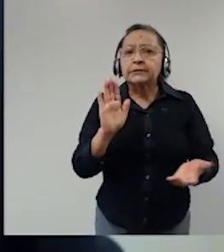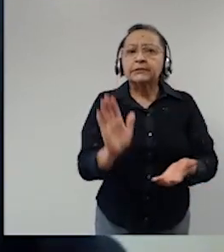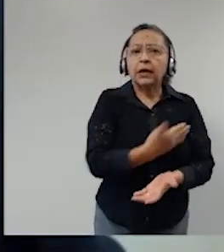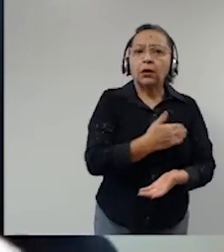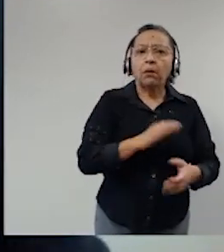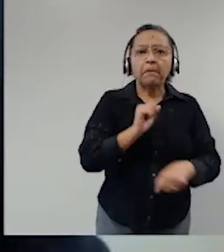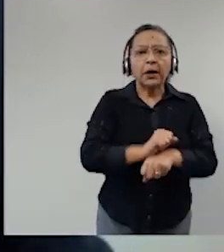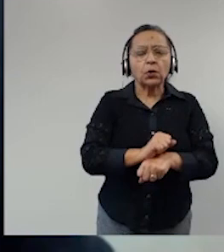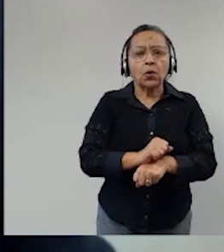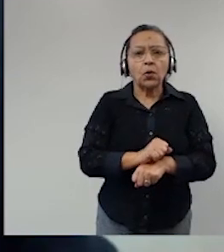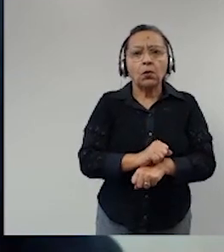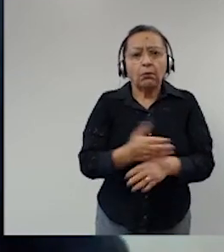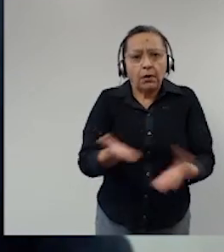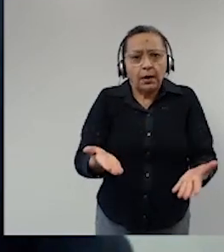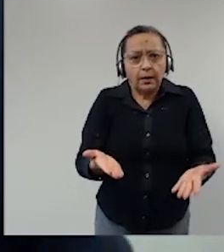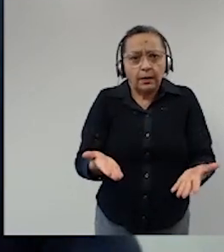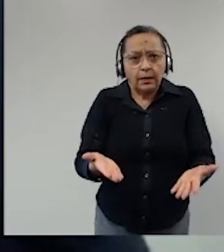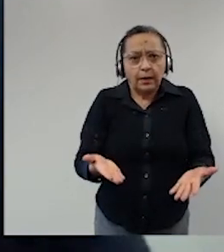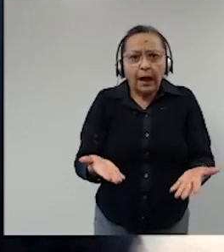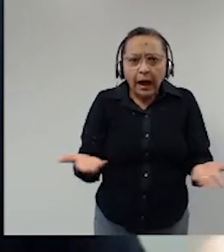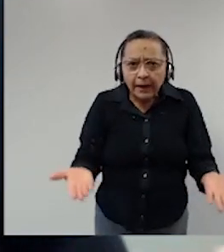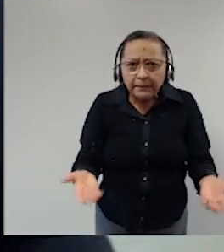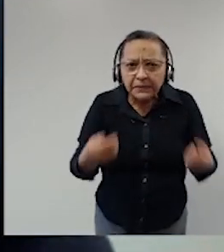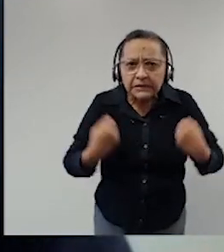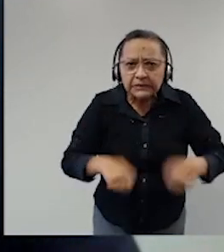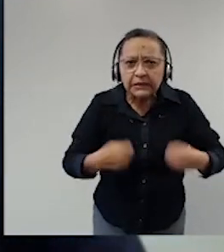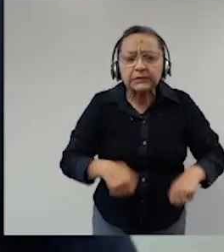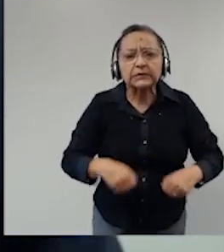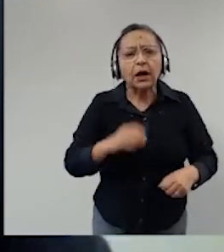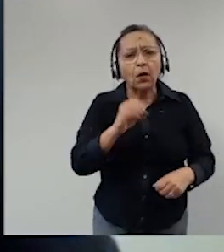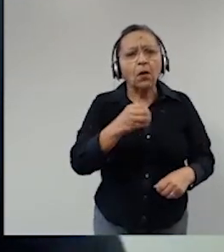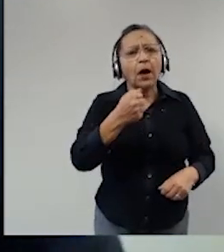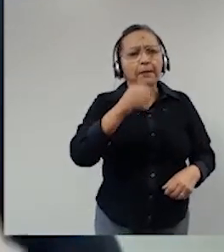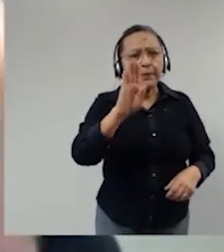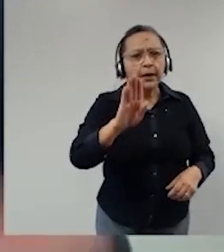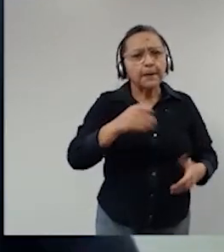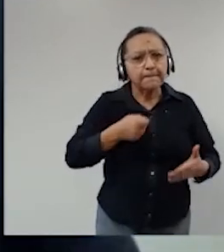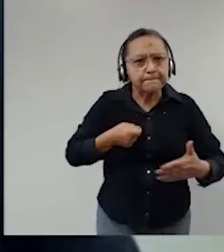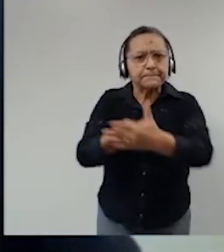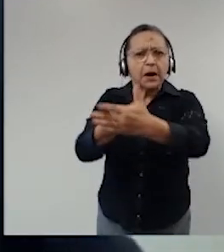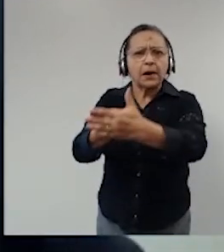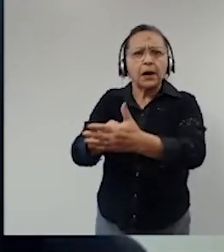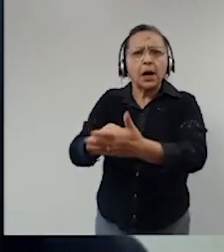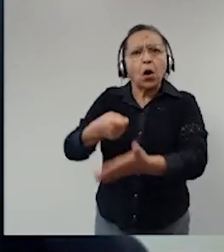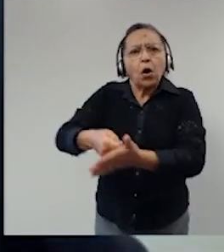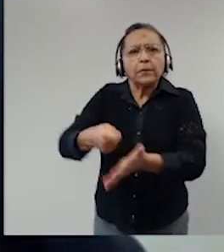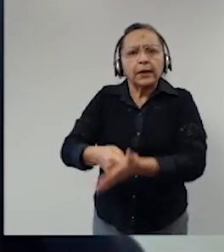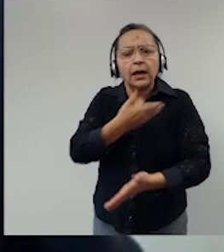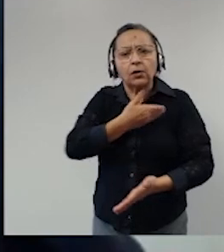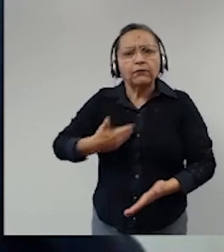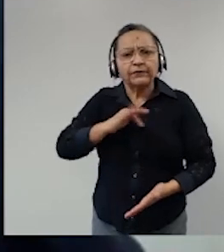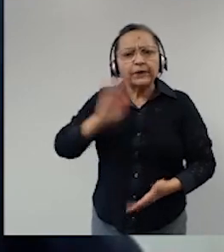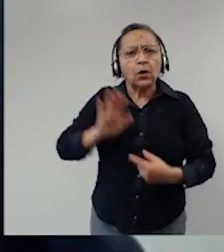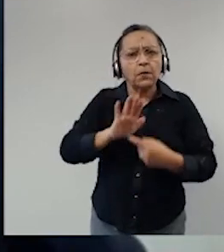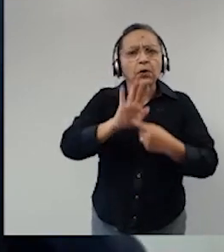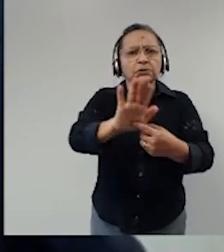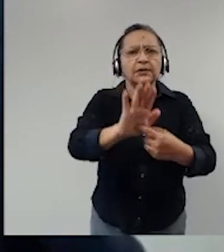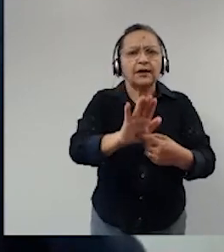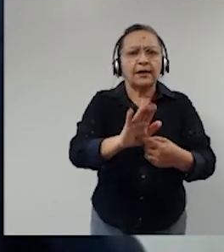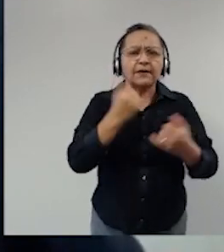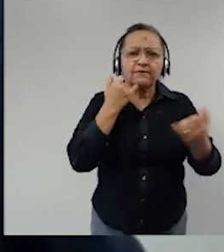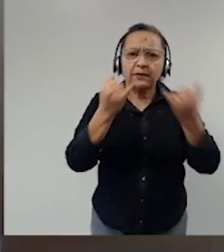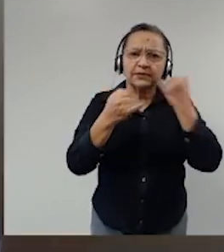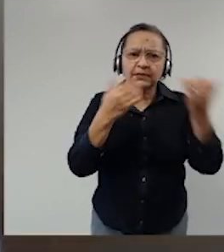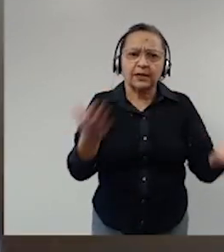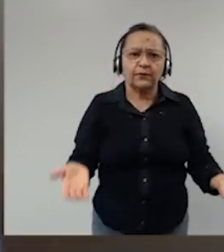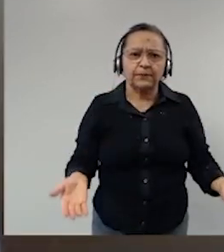comunicação social fizessem um pool para monitorar esses dados a partir dos dados estaduais, para fazer uma contabilidade nacional. Né?